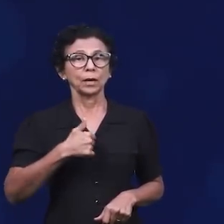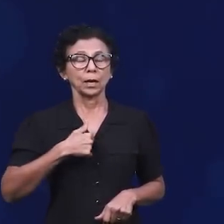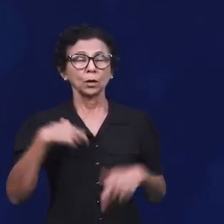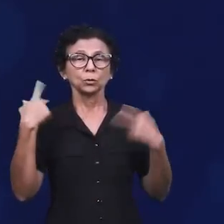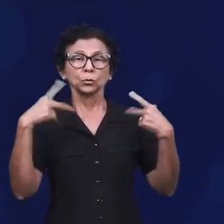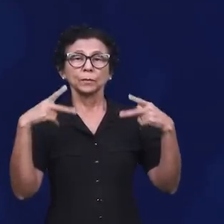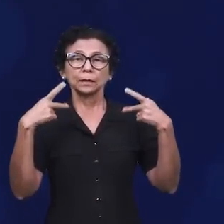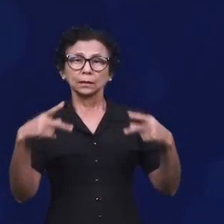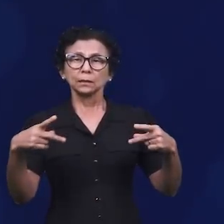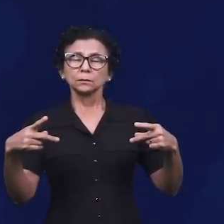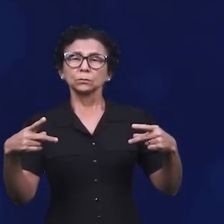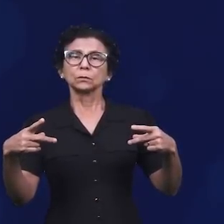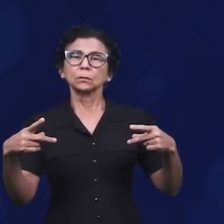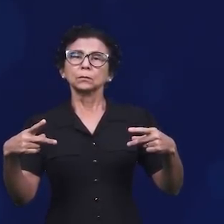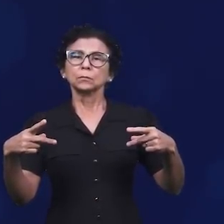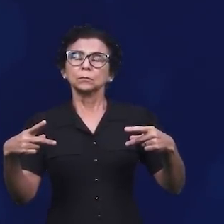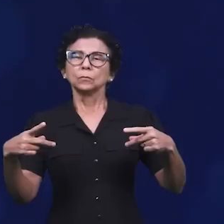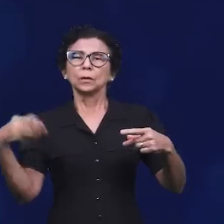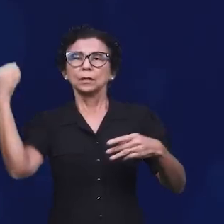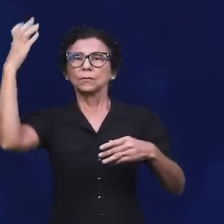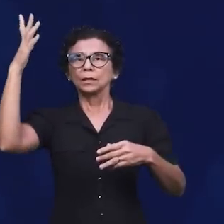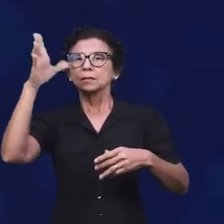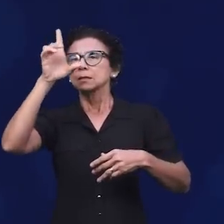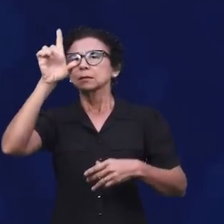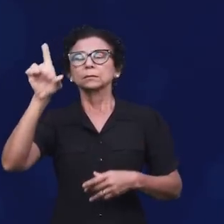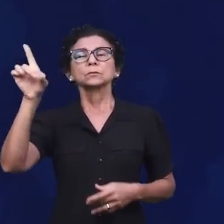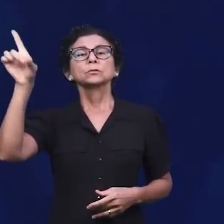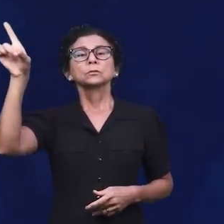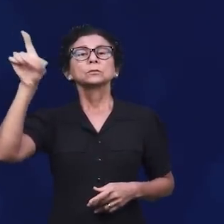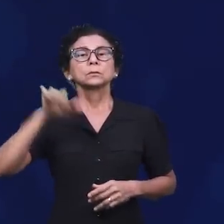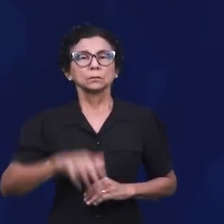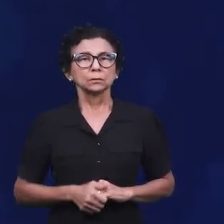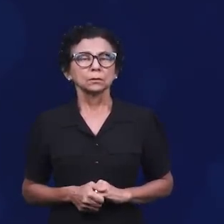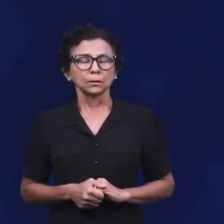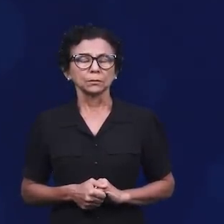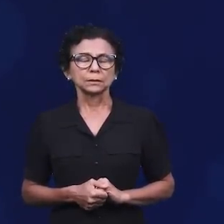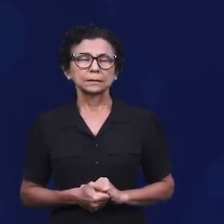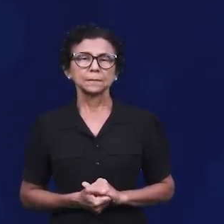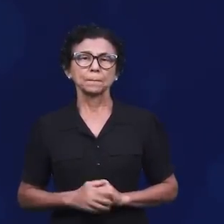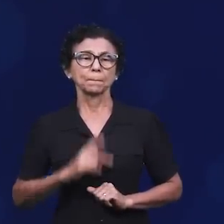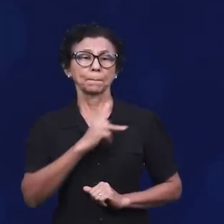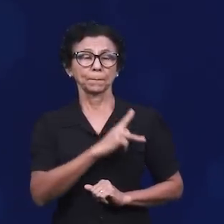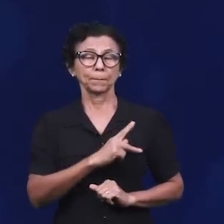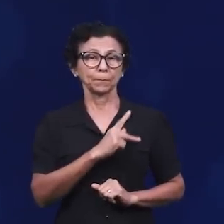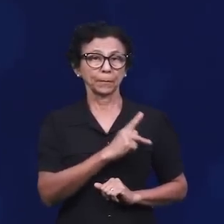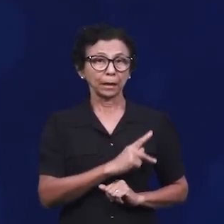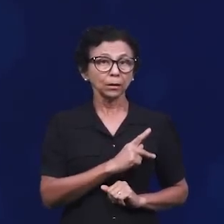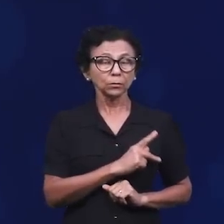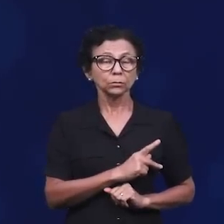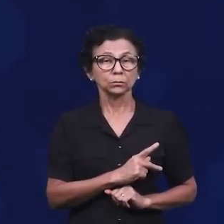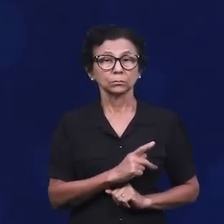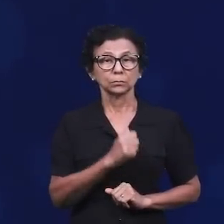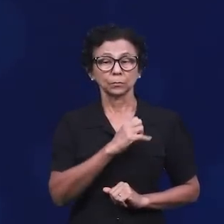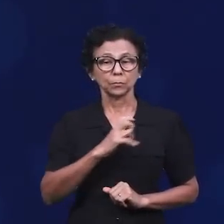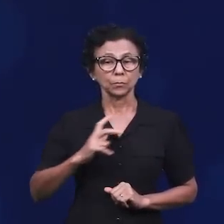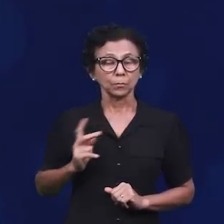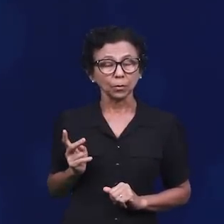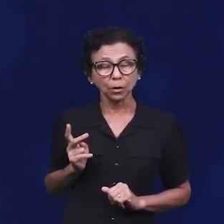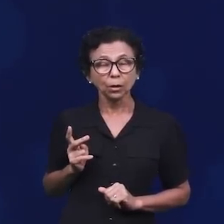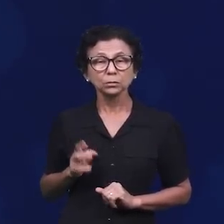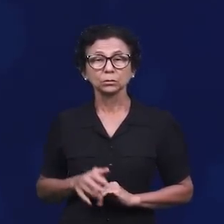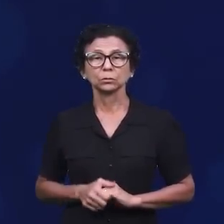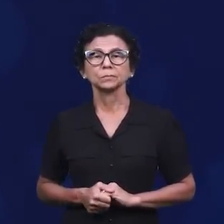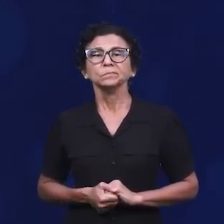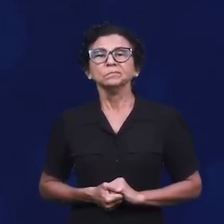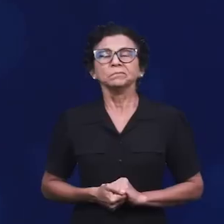E a contrapartida, exatamente de Paulo, que com relação a essa bênção, com essa operação, essa